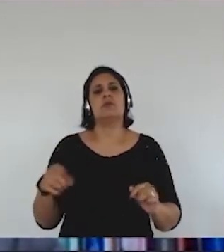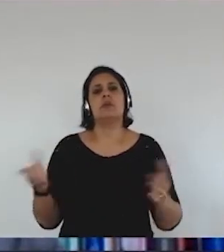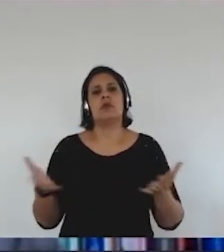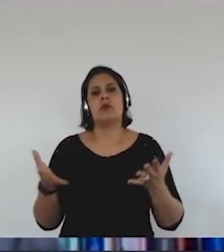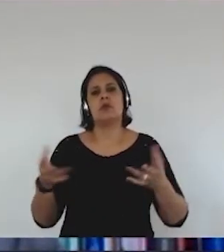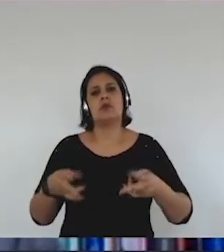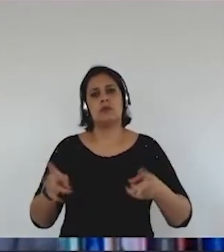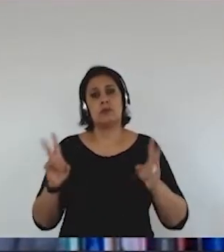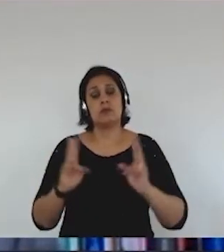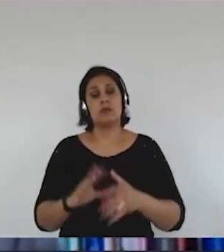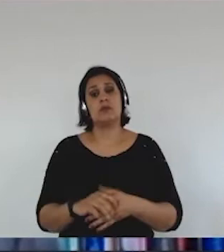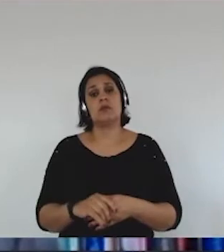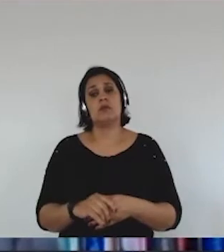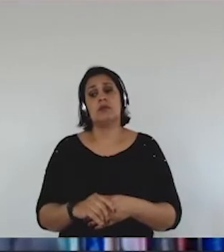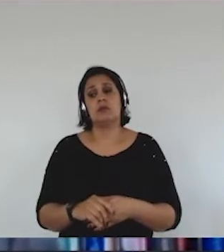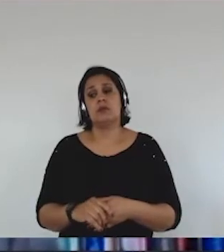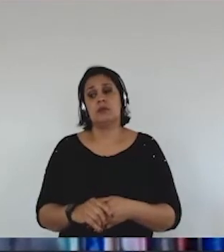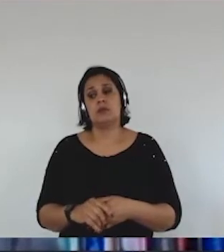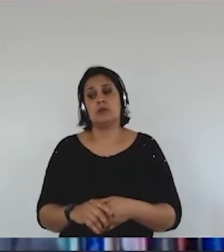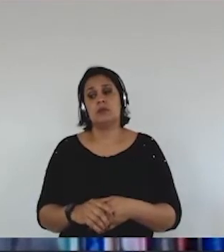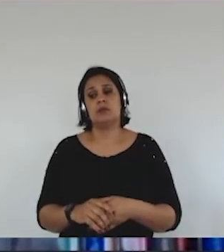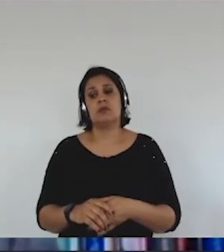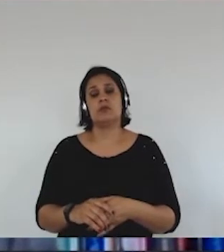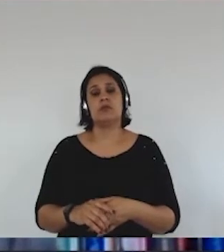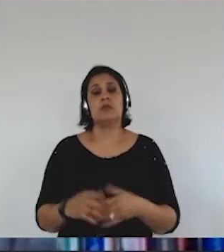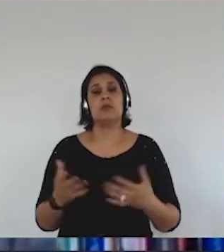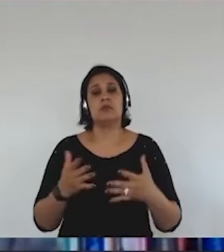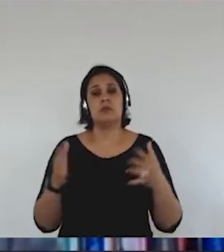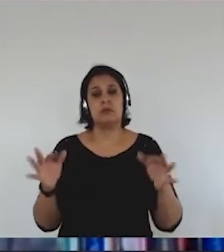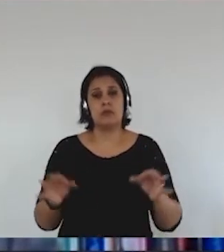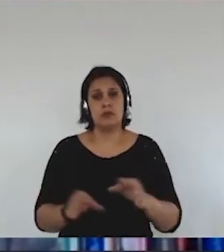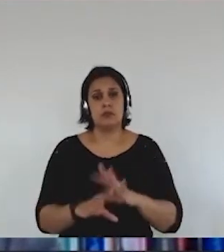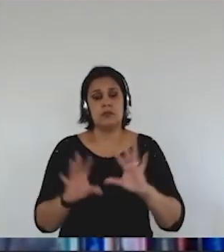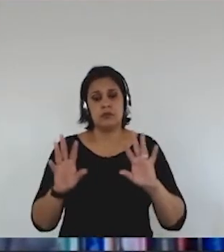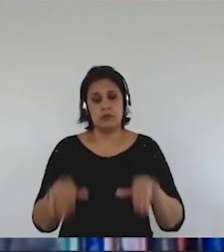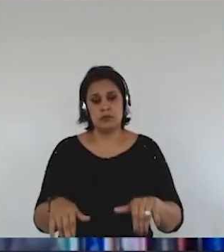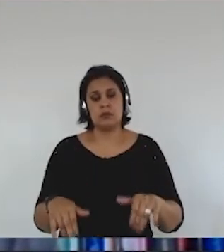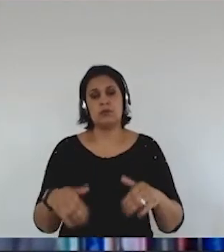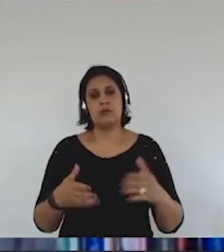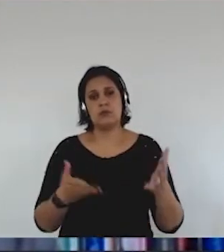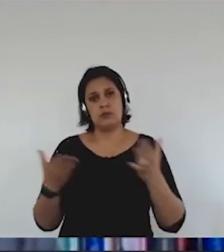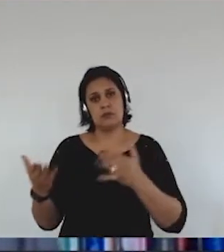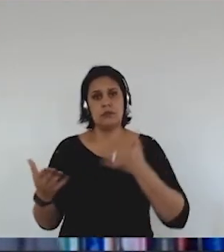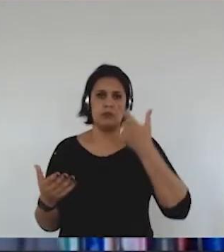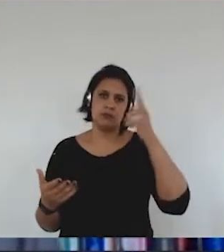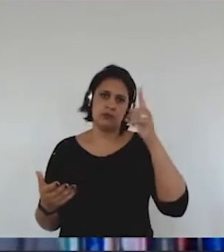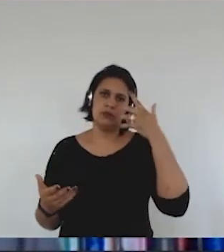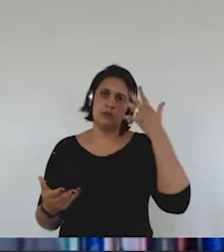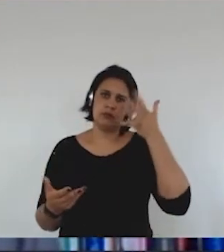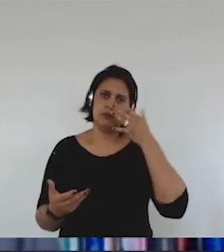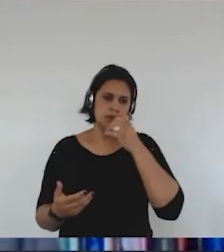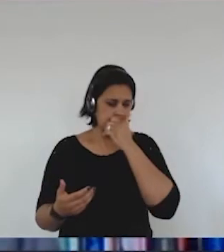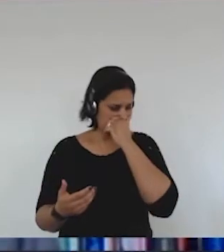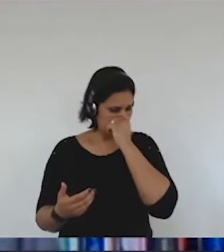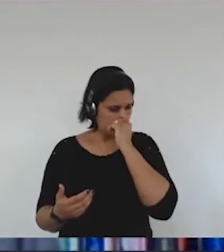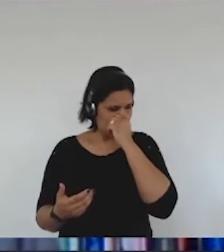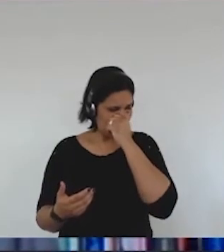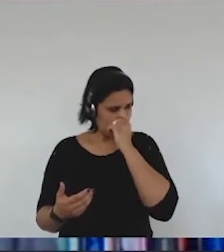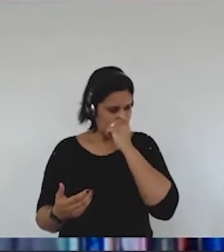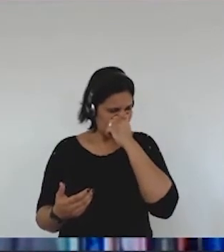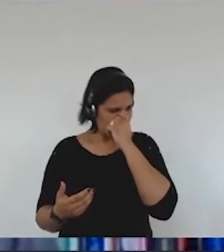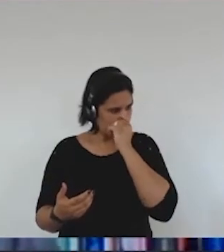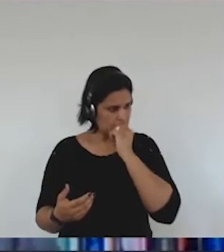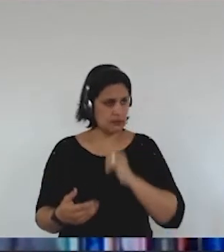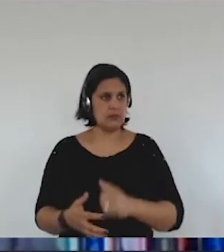nesse segmento. E com isso, presidente, eu encerro para dar oportunidade ao nosso querido colega, doutor Yuri,